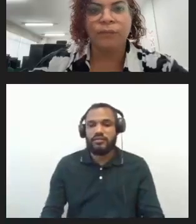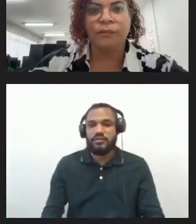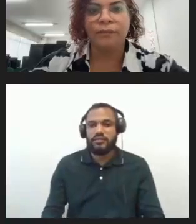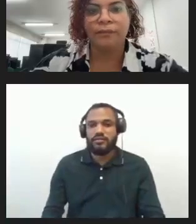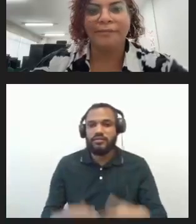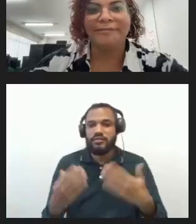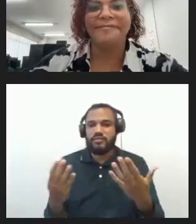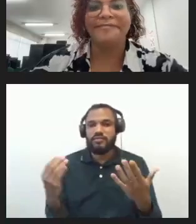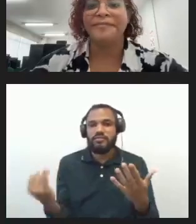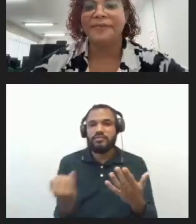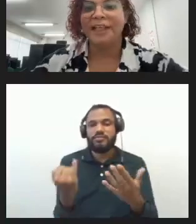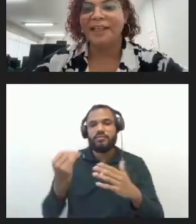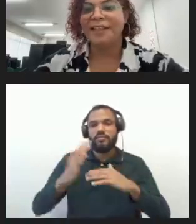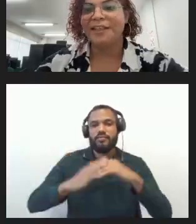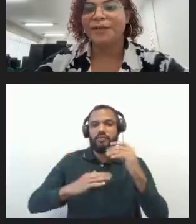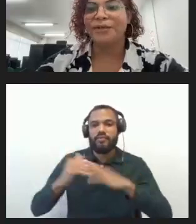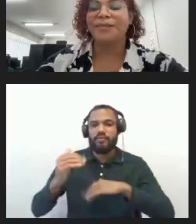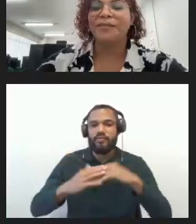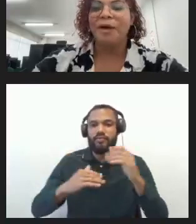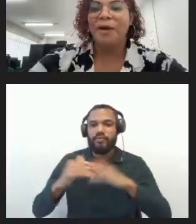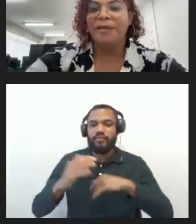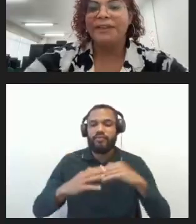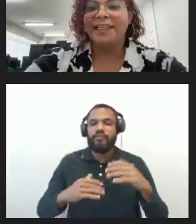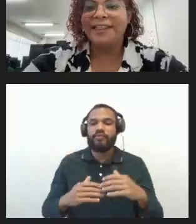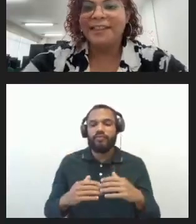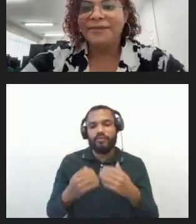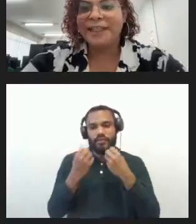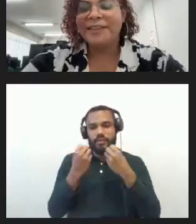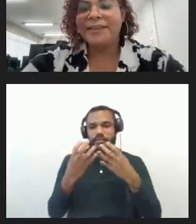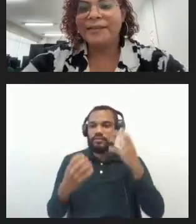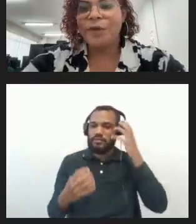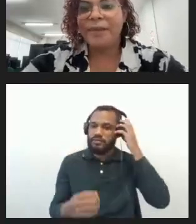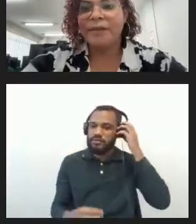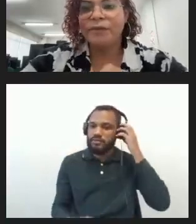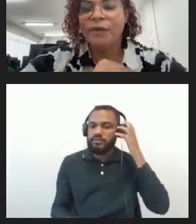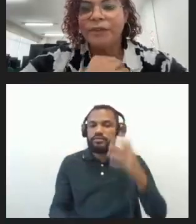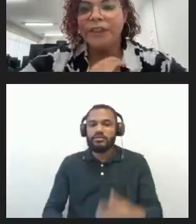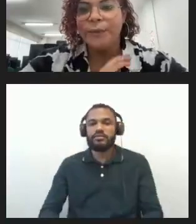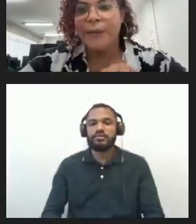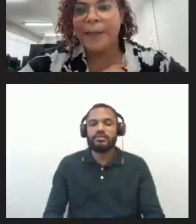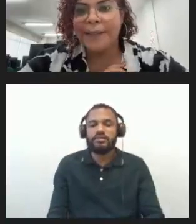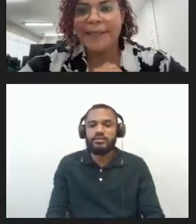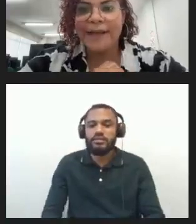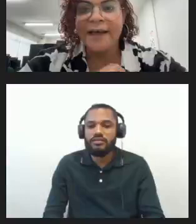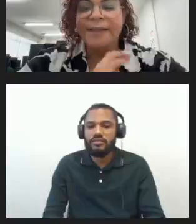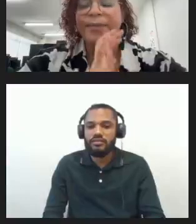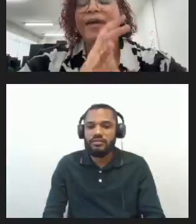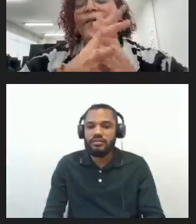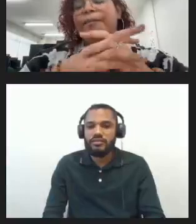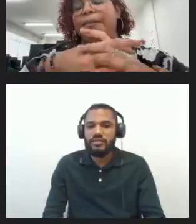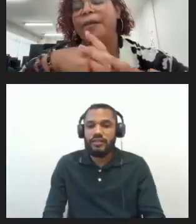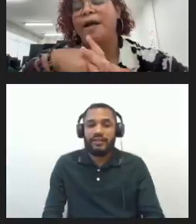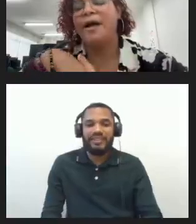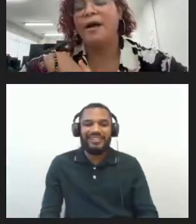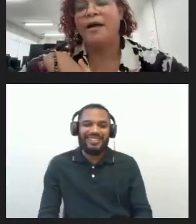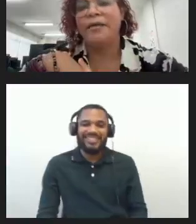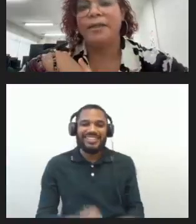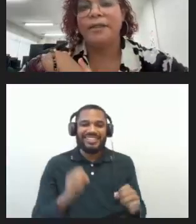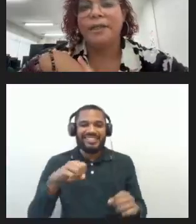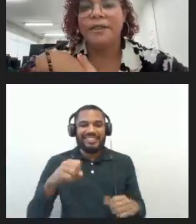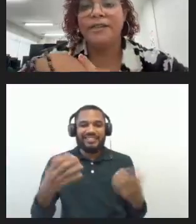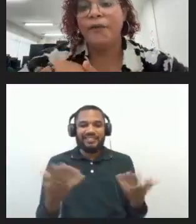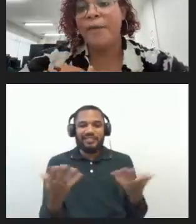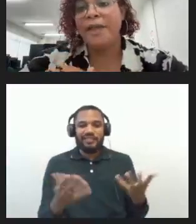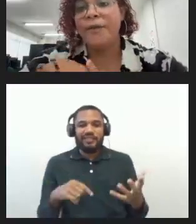nosso próximo. Isso. É isso. Que a gente vai ter esse momento com o StreamYard